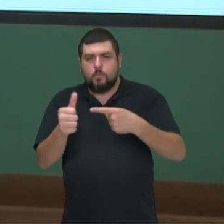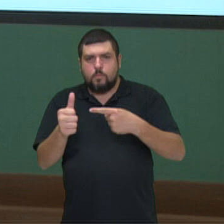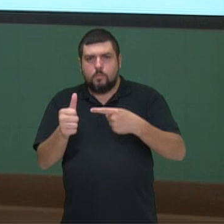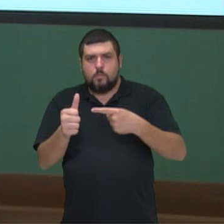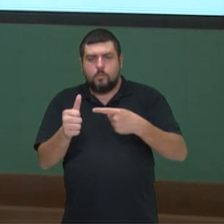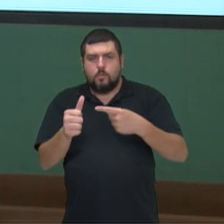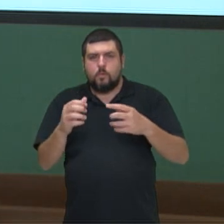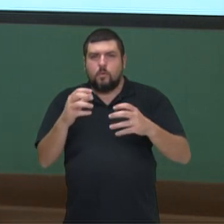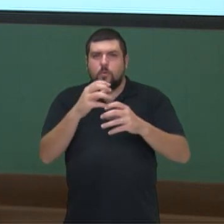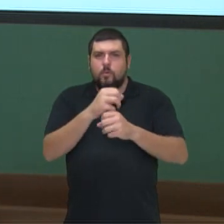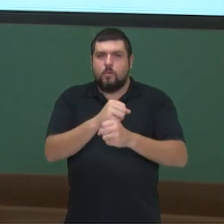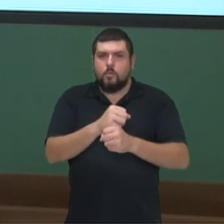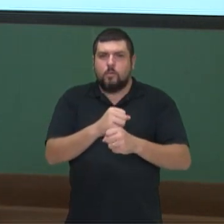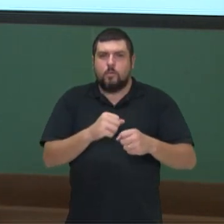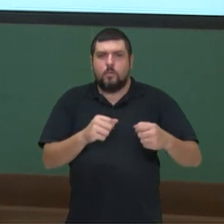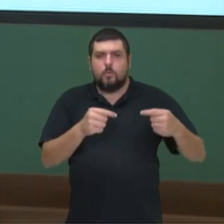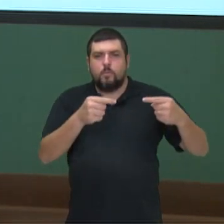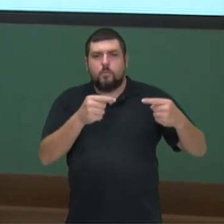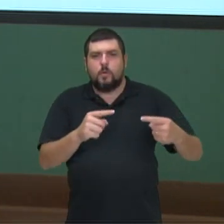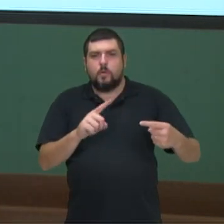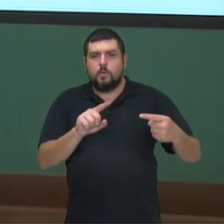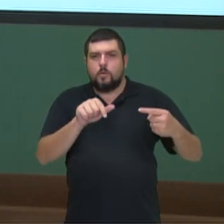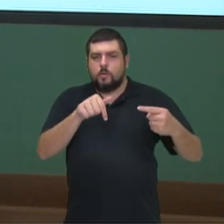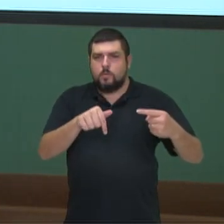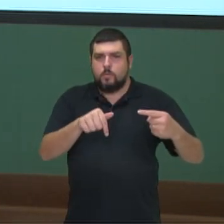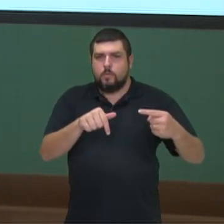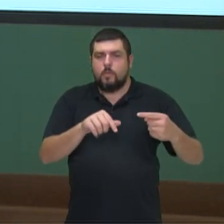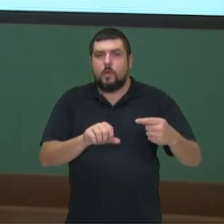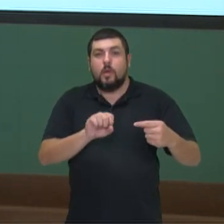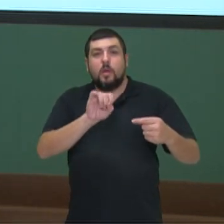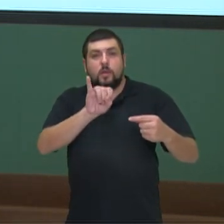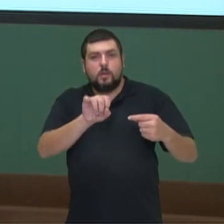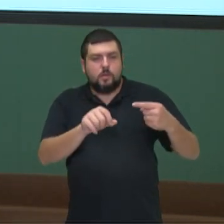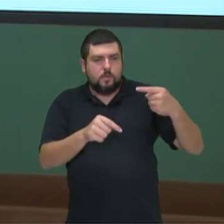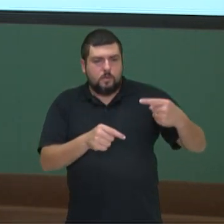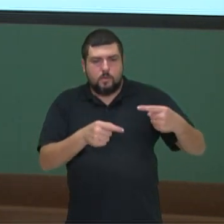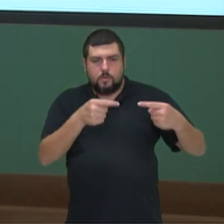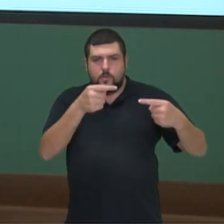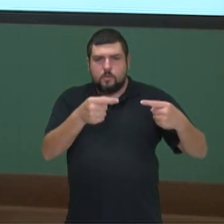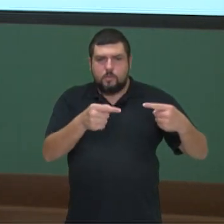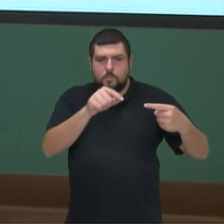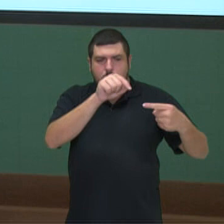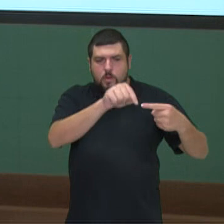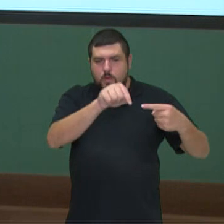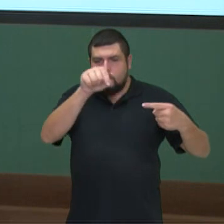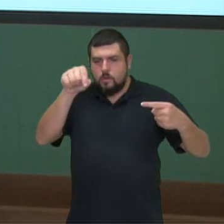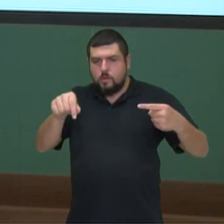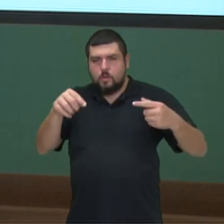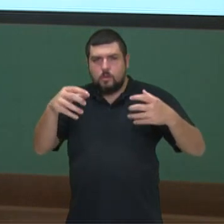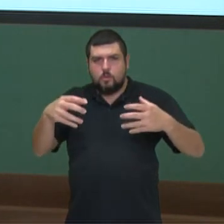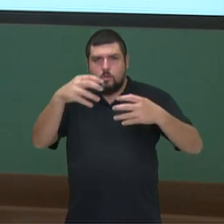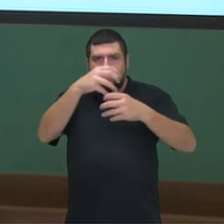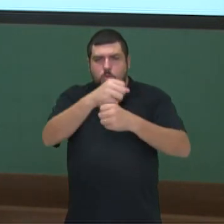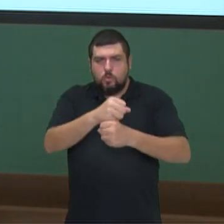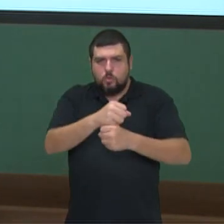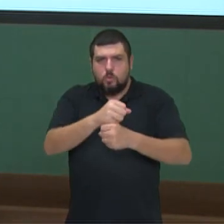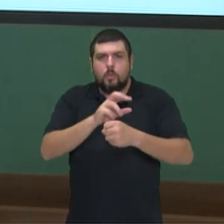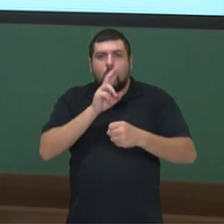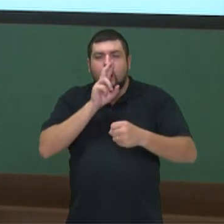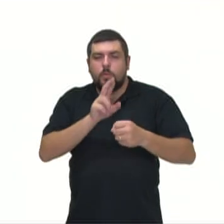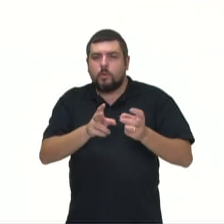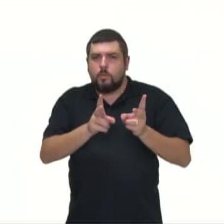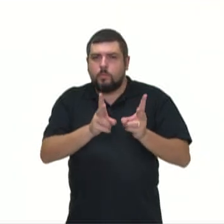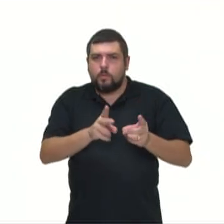né? Quando eu tenho dois números negativos, eu somo e o resultado continua negativo. Então, vai ficar